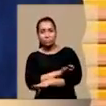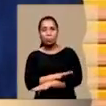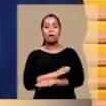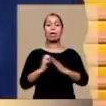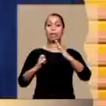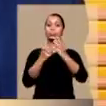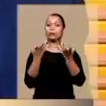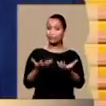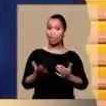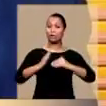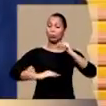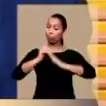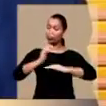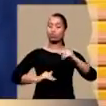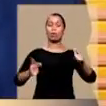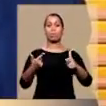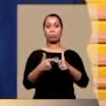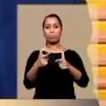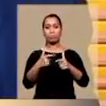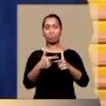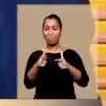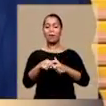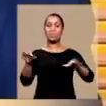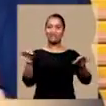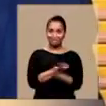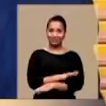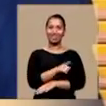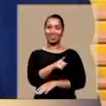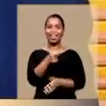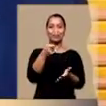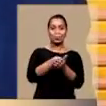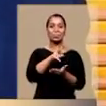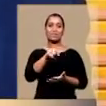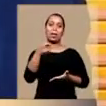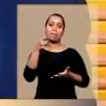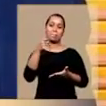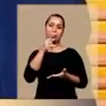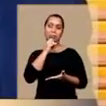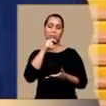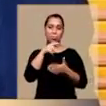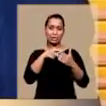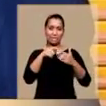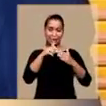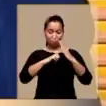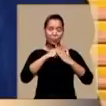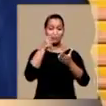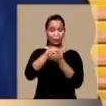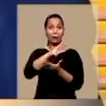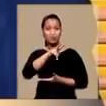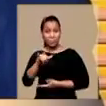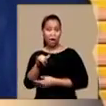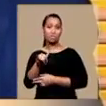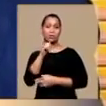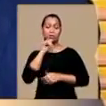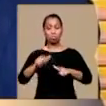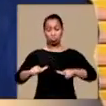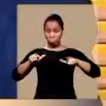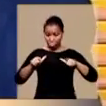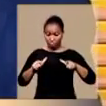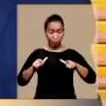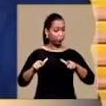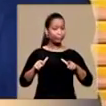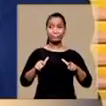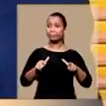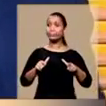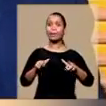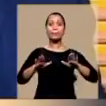problema. A empresa quer que o profissional resolva o problema da empresa, Sim. que aí a empresa vai pagar o que você pede para ela. E isso está faltando muito. Às vezes você pega o diploma,